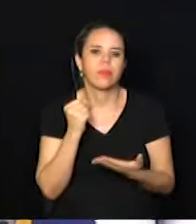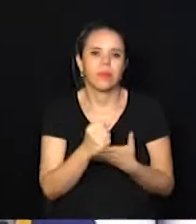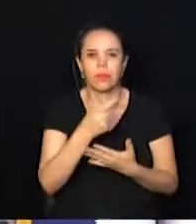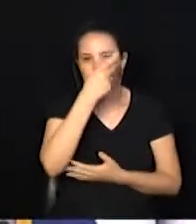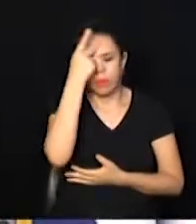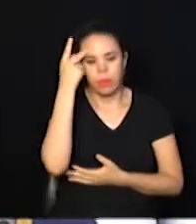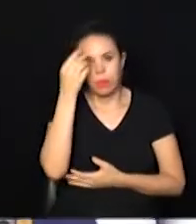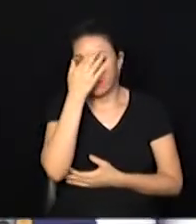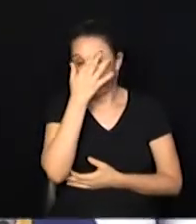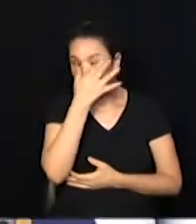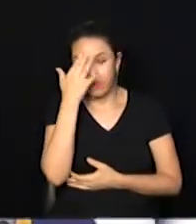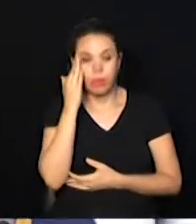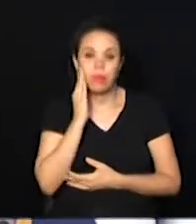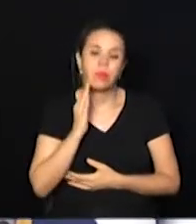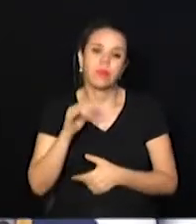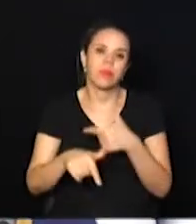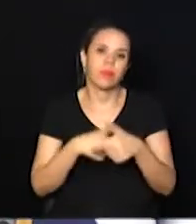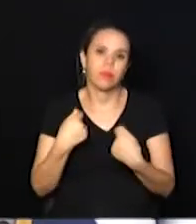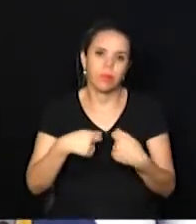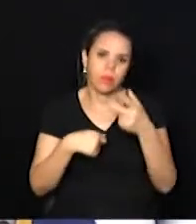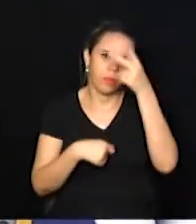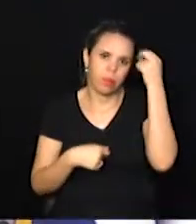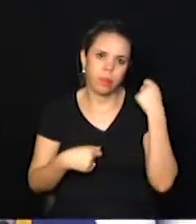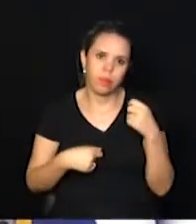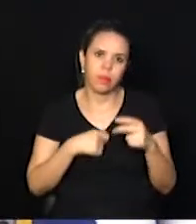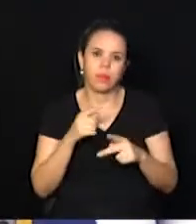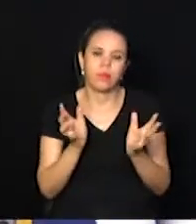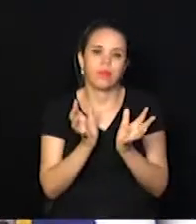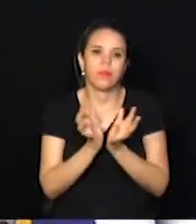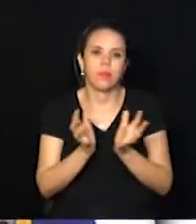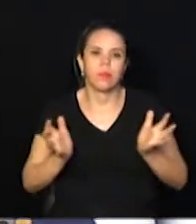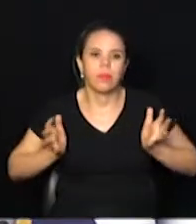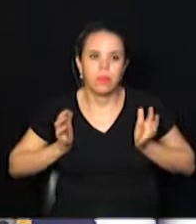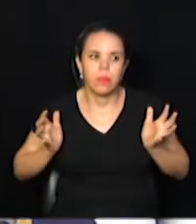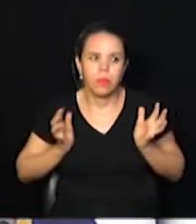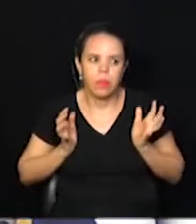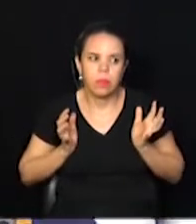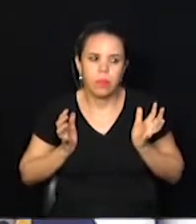que precisa de serviço público, aí a burguesia estremeceu.